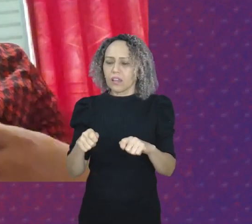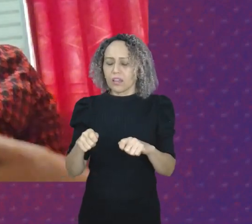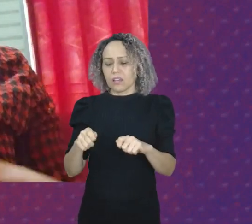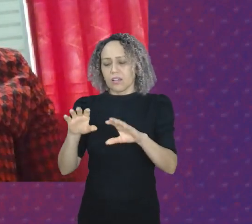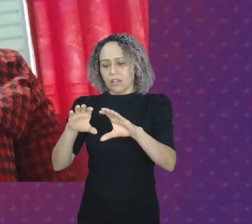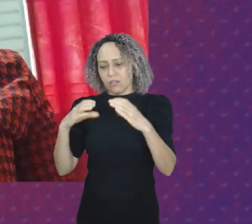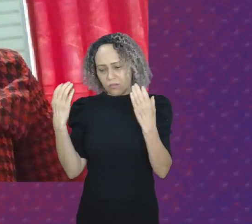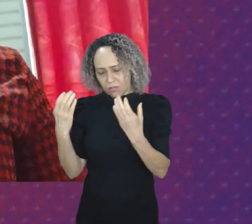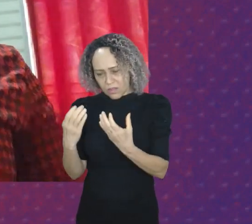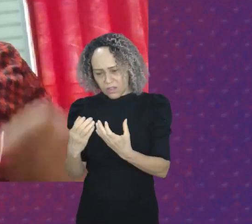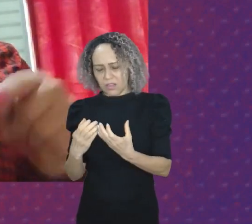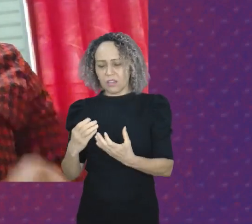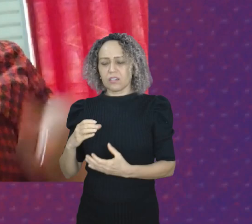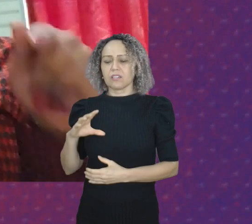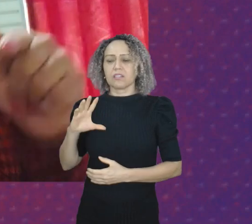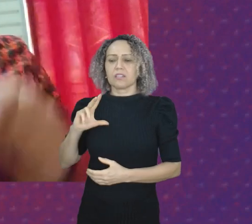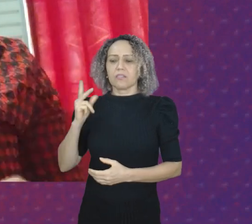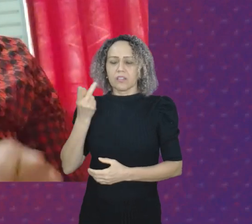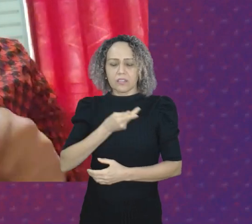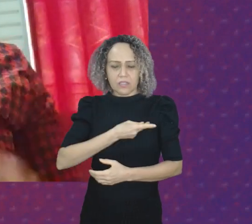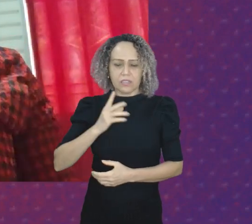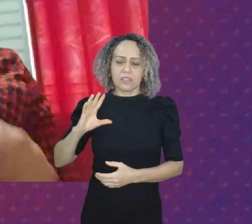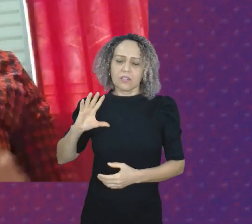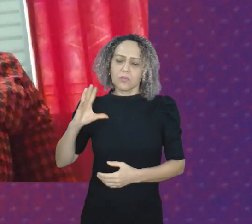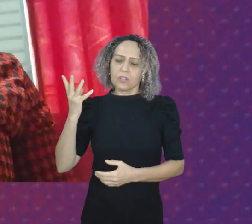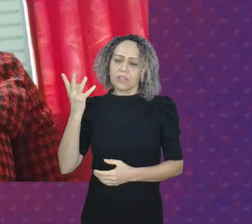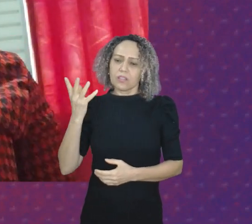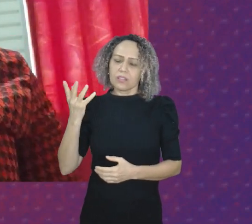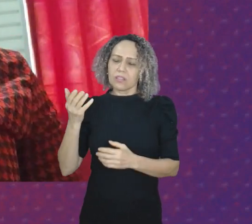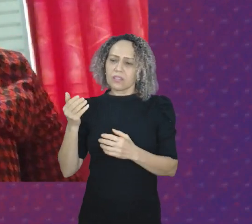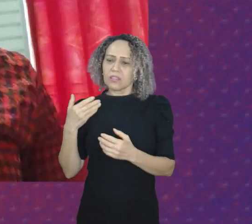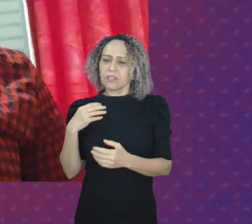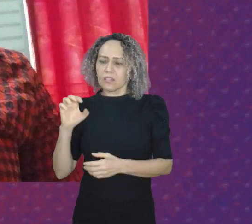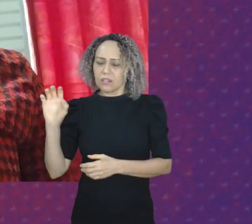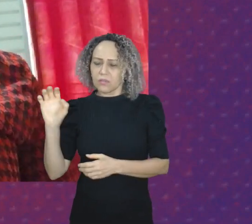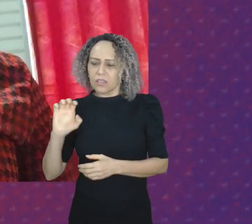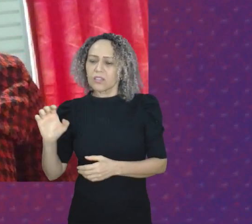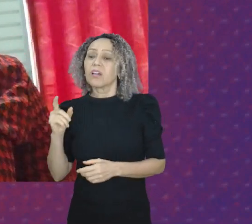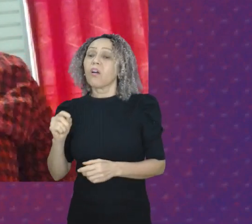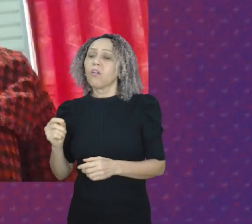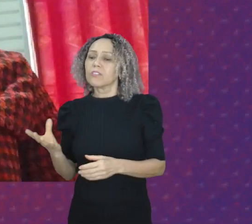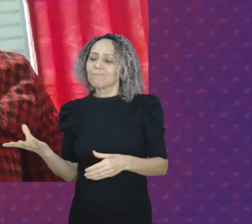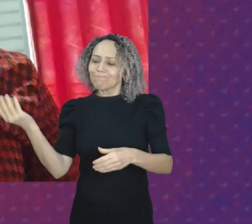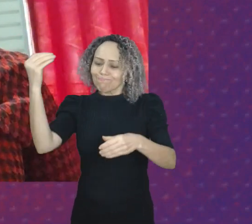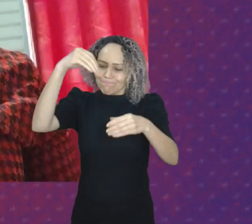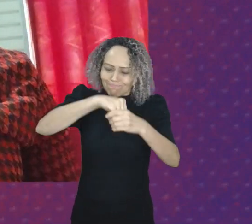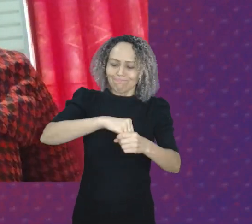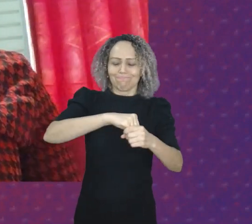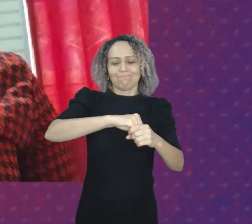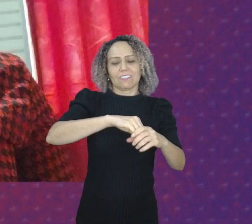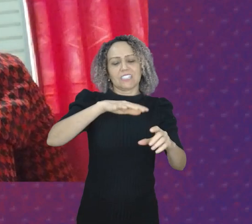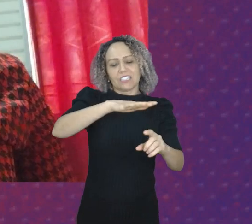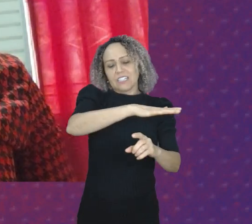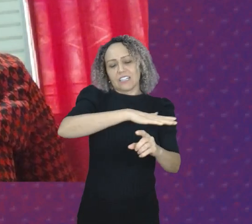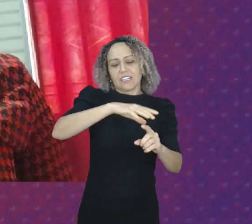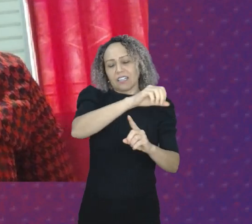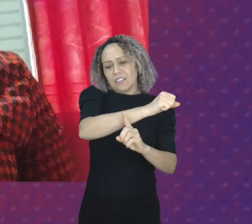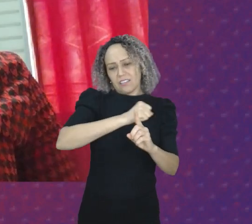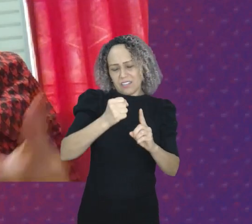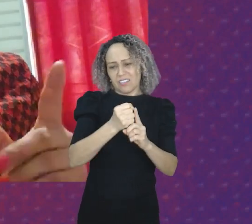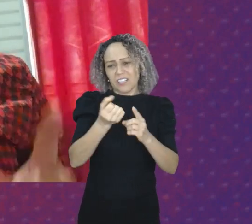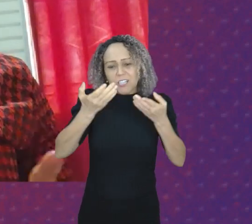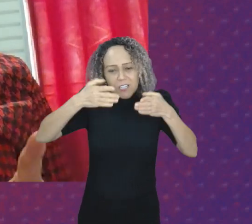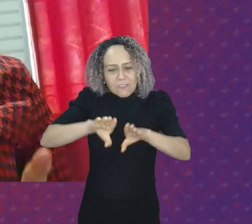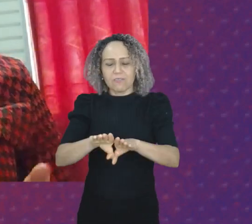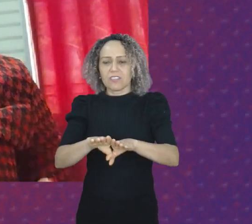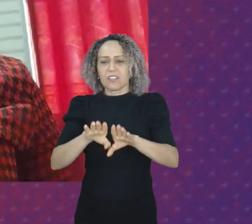travestis e transexuais inseridas dentro dessa sociedade como um todo. Porque a população de travestis e transexuais